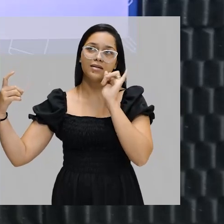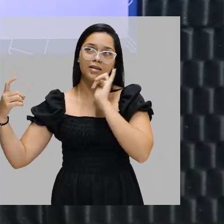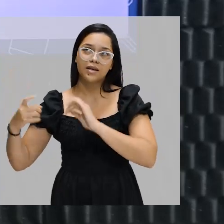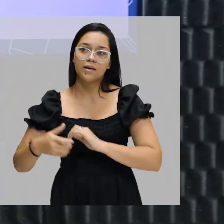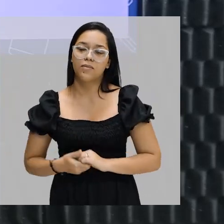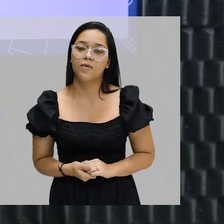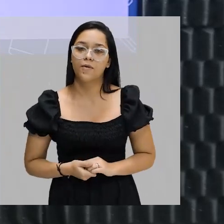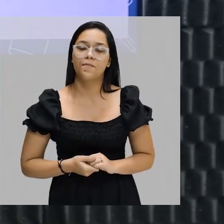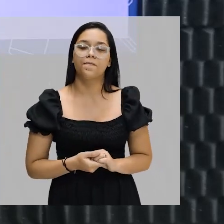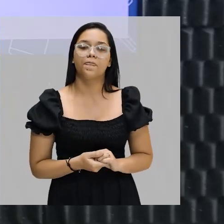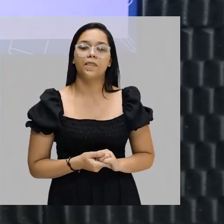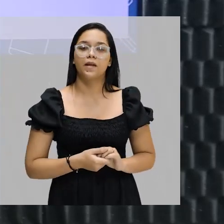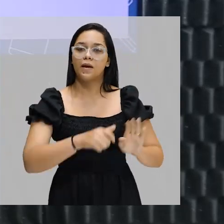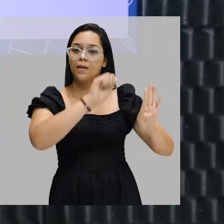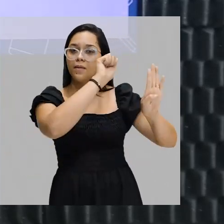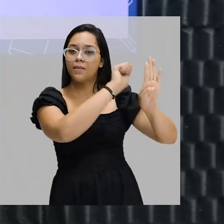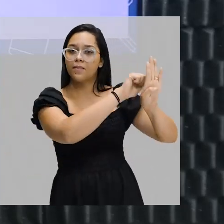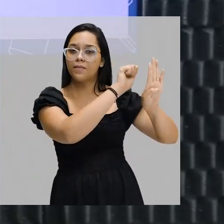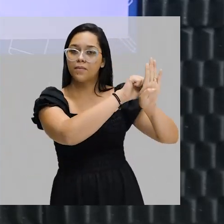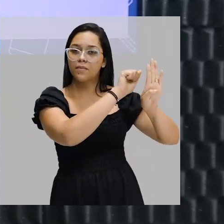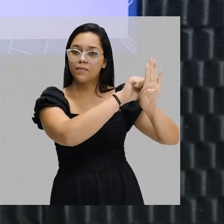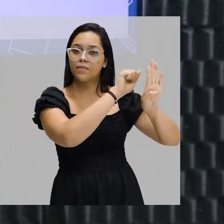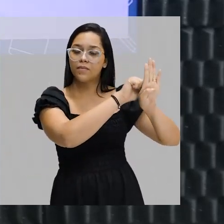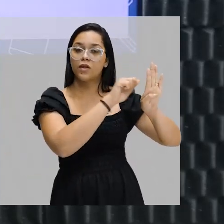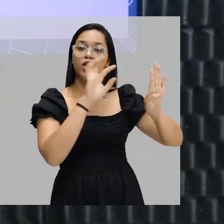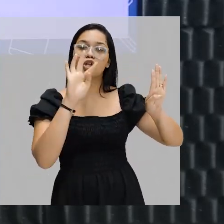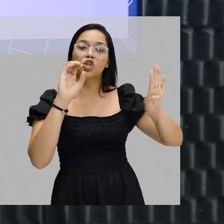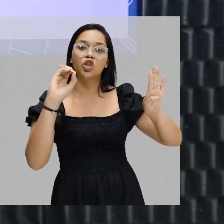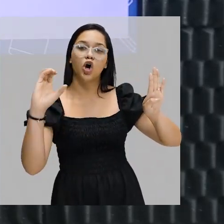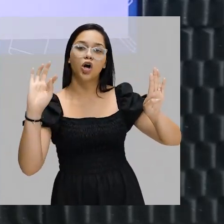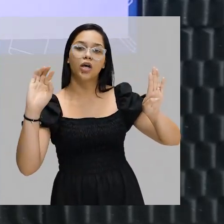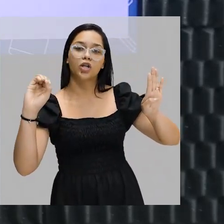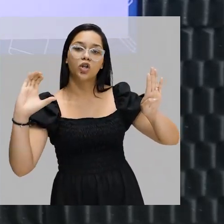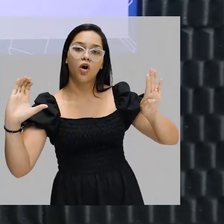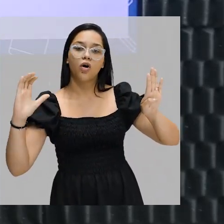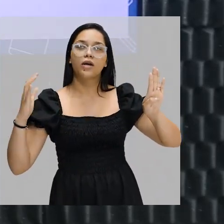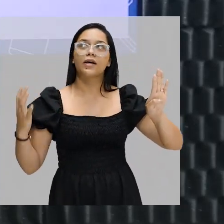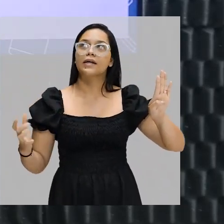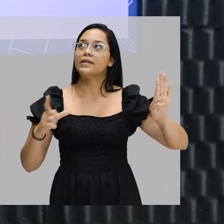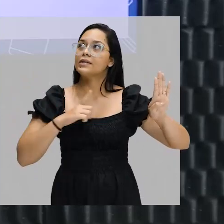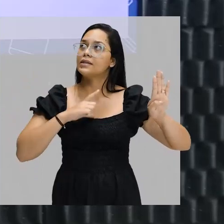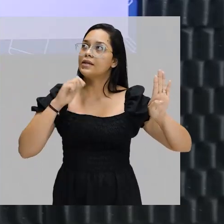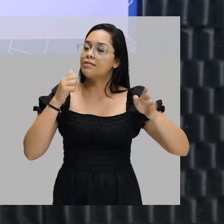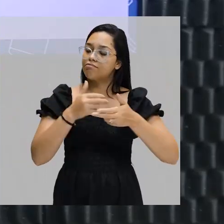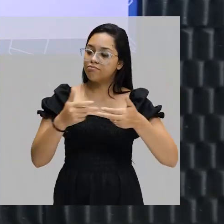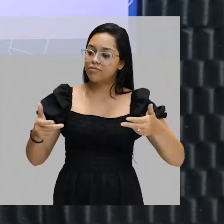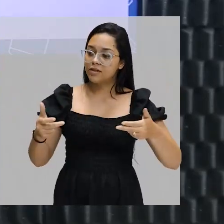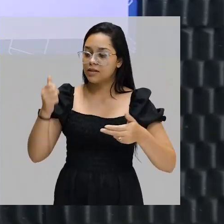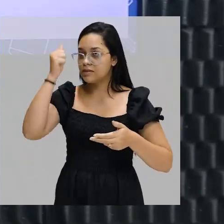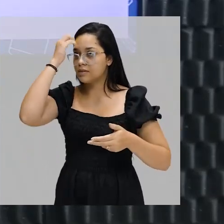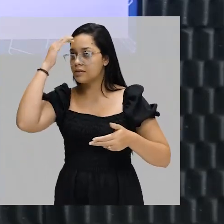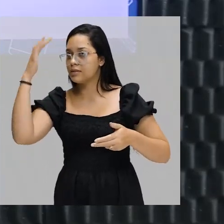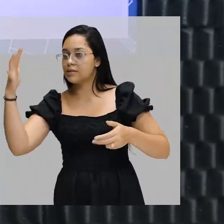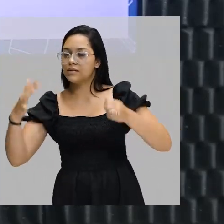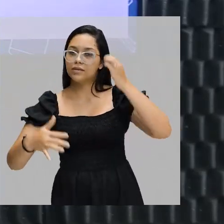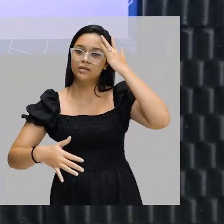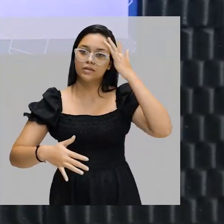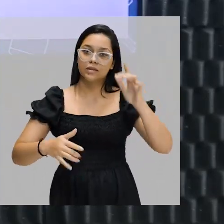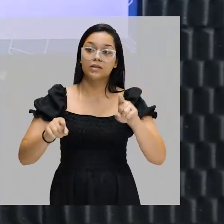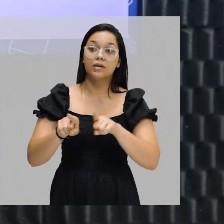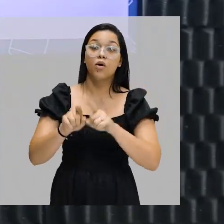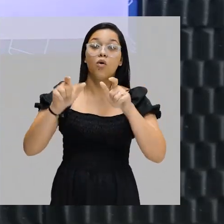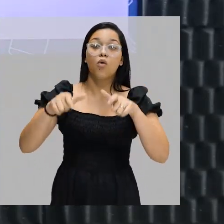bater a porta toc toc onde nós vimos muitas interjeições e